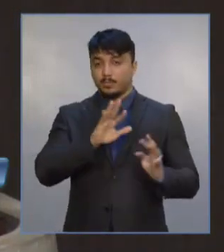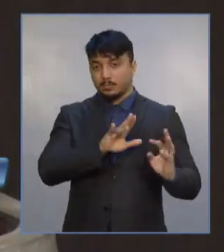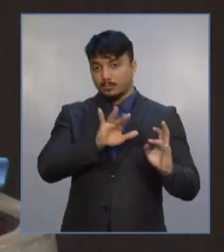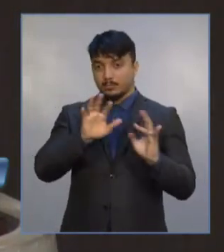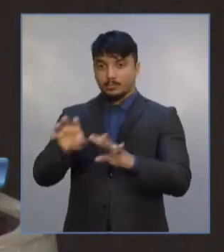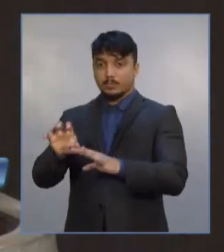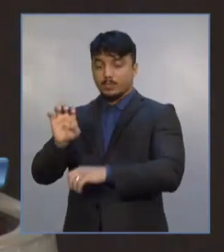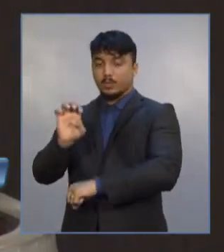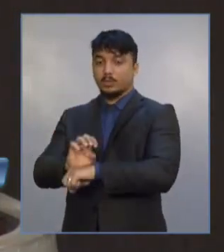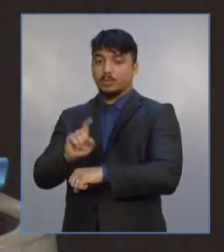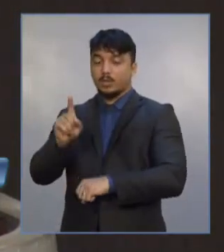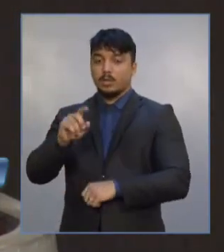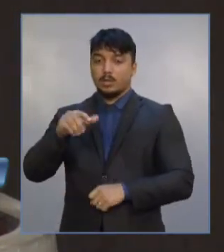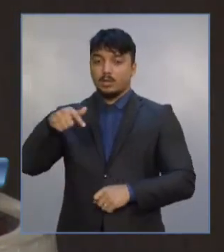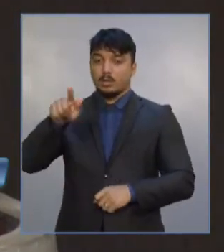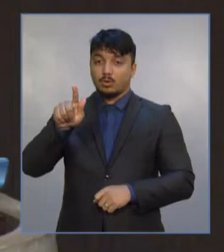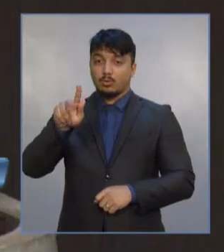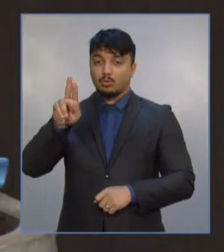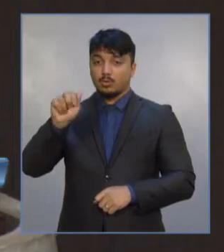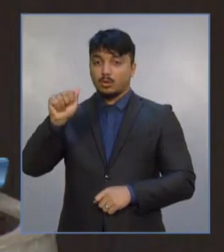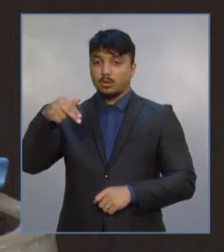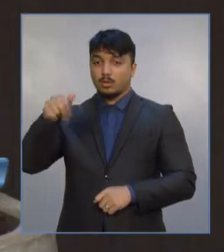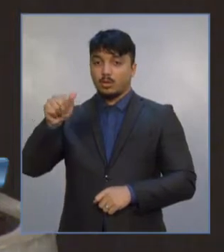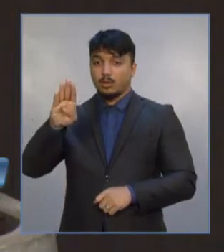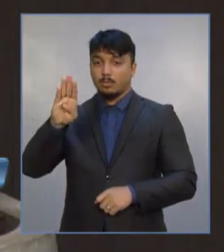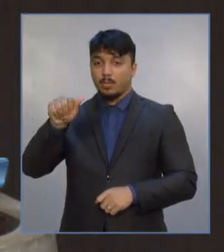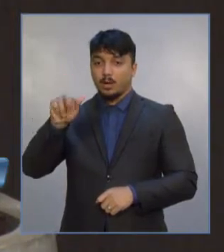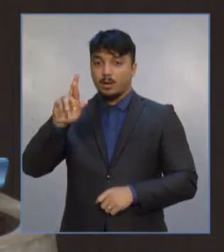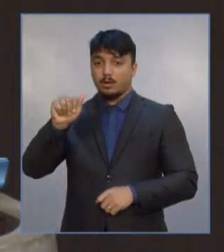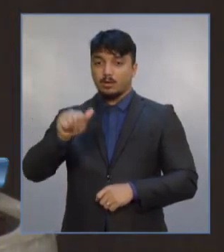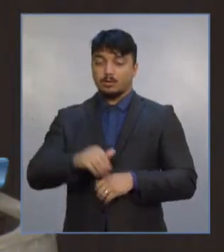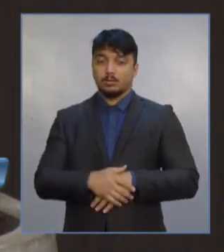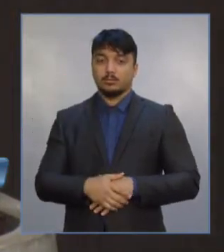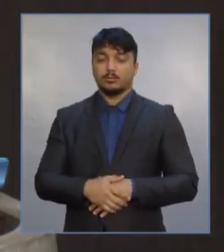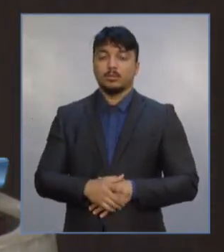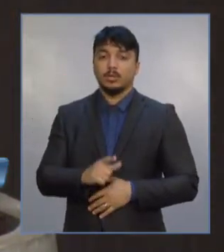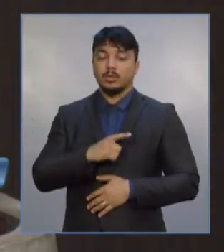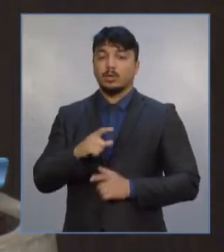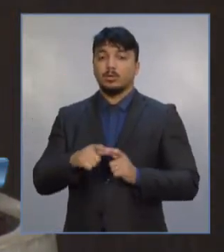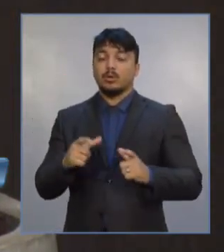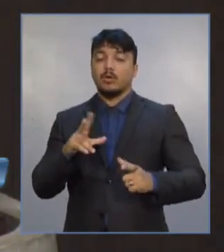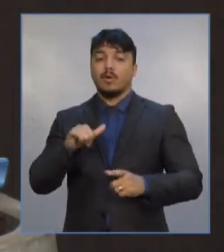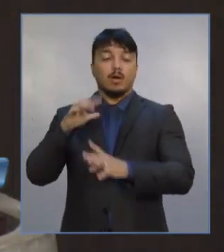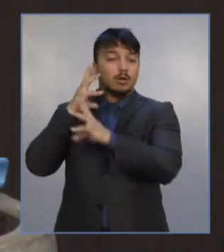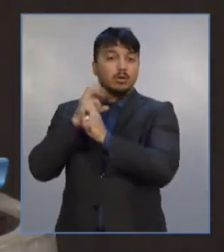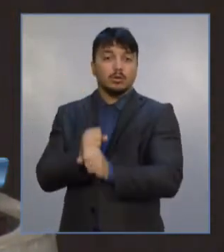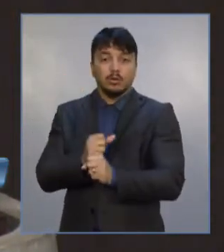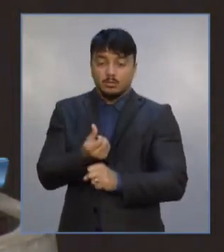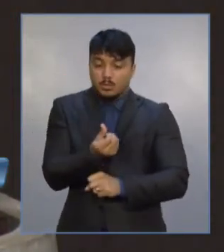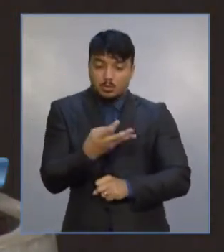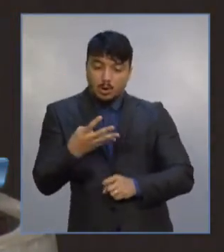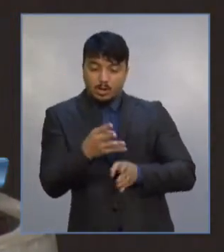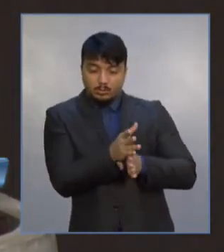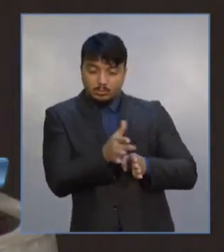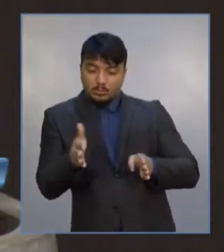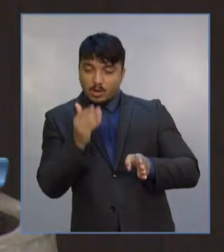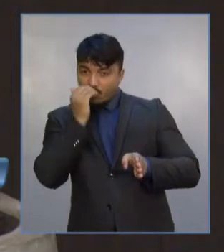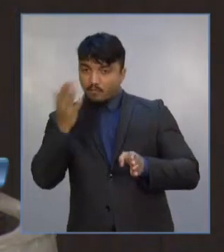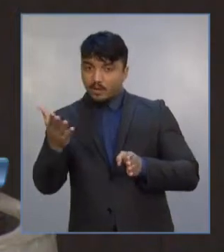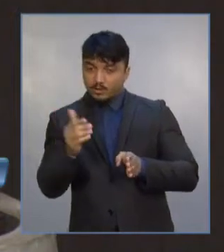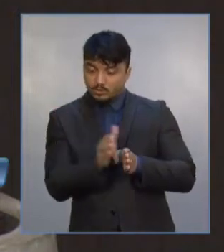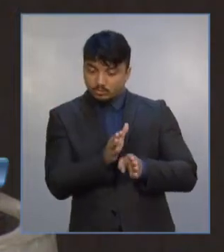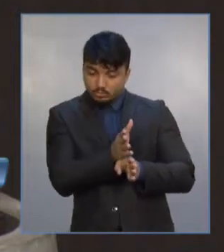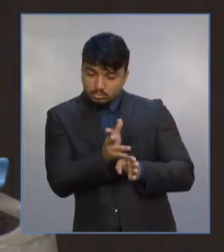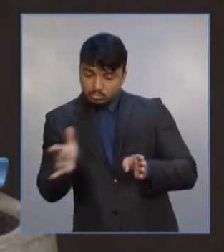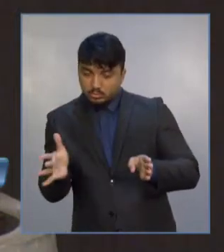Guanabara. Eu sei que muita gente aqui vai debater o conteúdo histórico de 64 para frente.